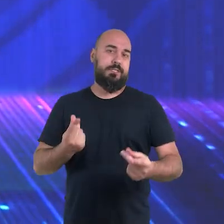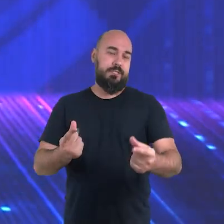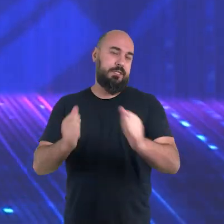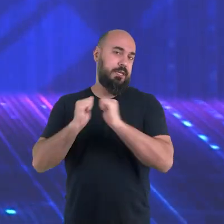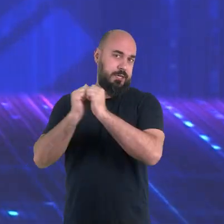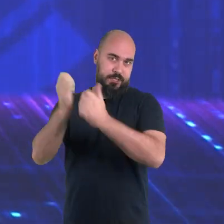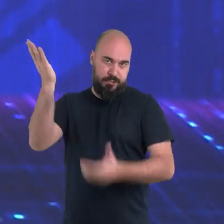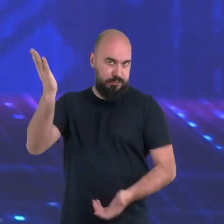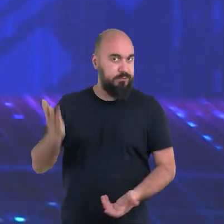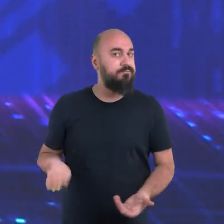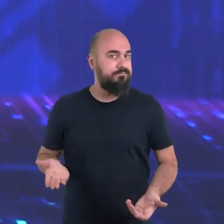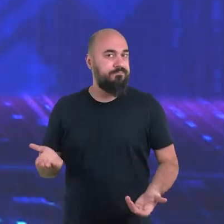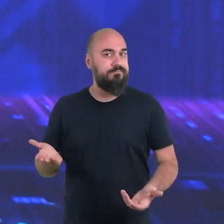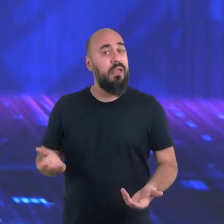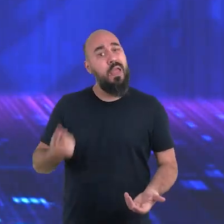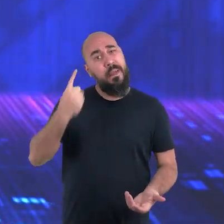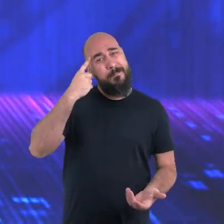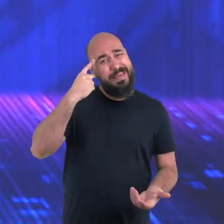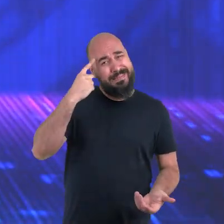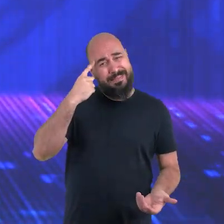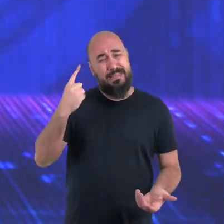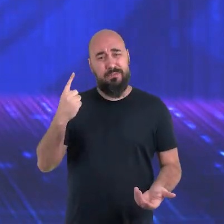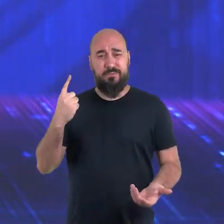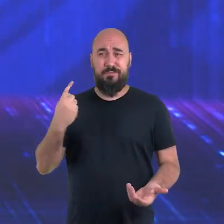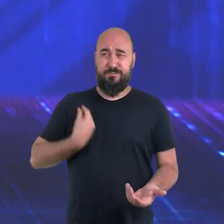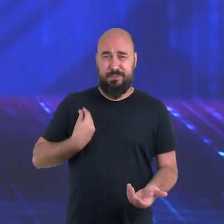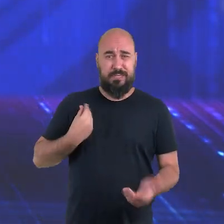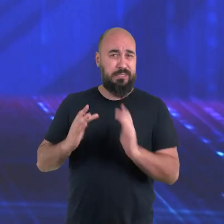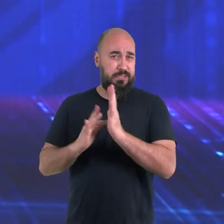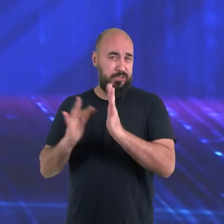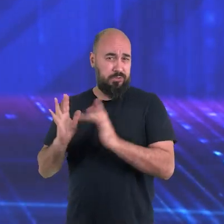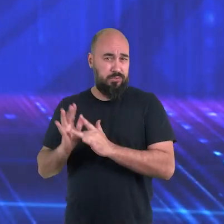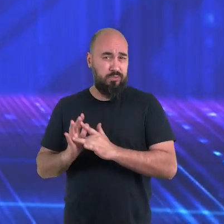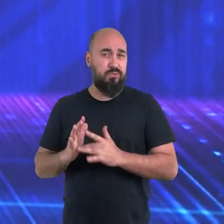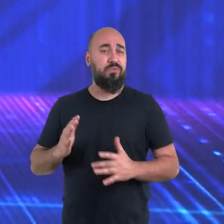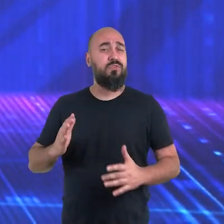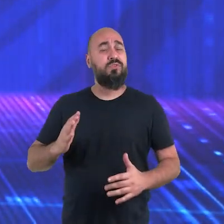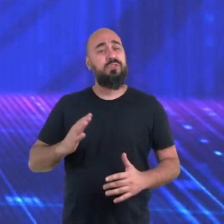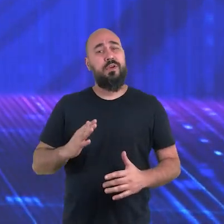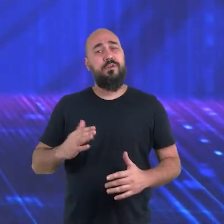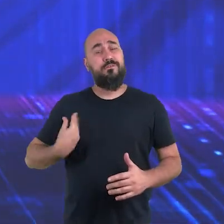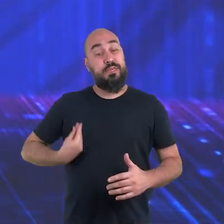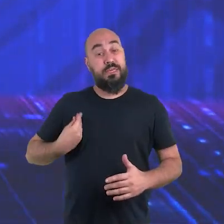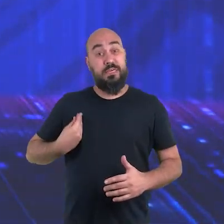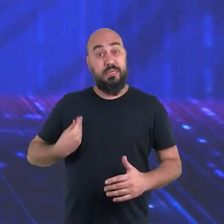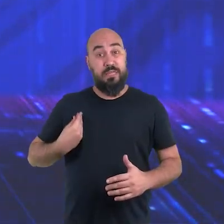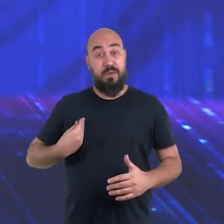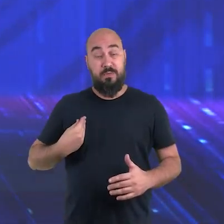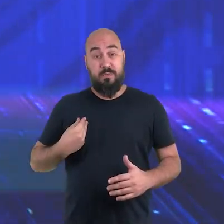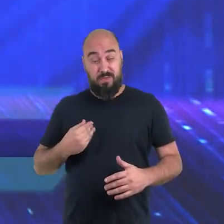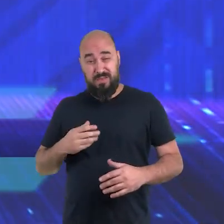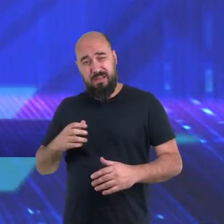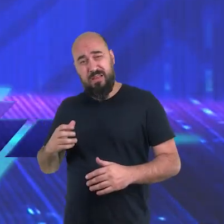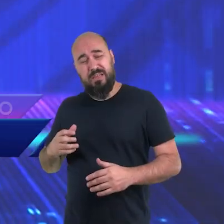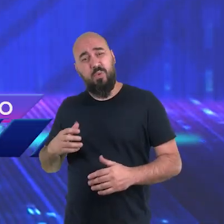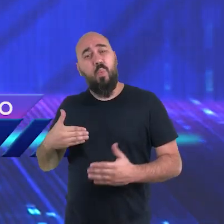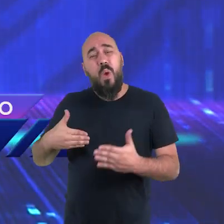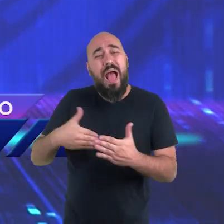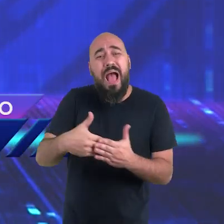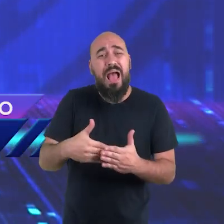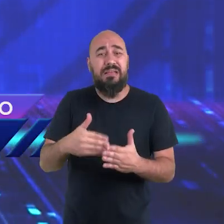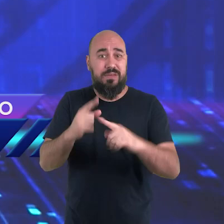Pensando um pouco na vida de Jesus, pensando um pouco nos momentos finais de Jesus, há um texto que está no Evangelho de Mateus, no capítulo